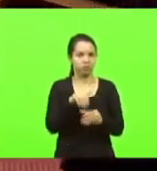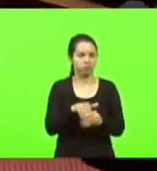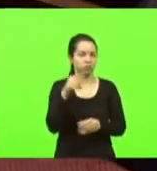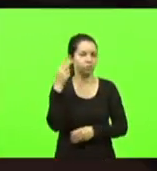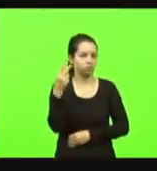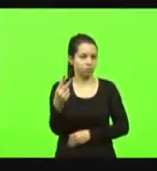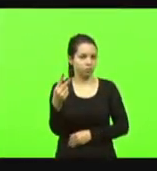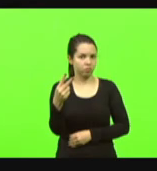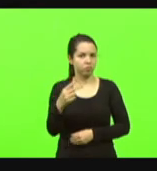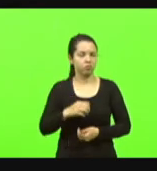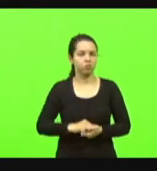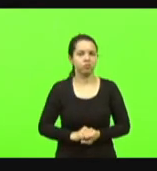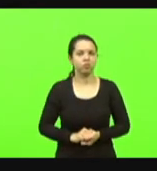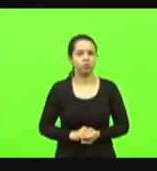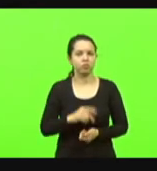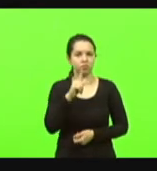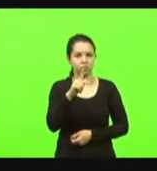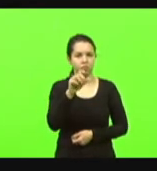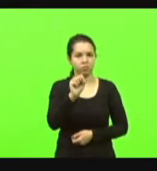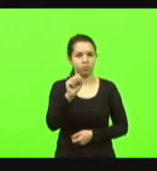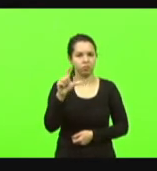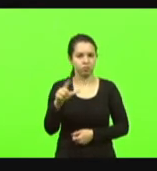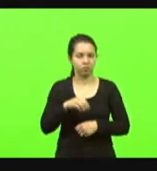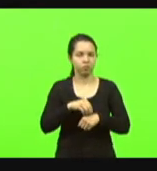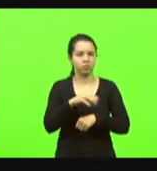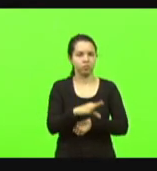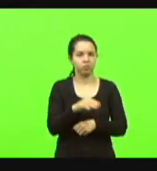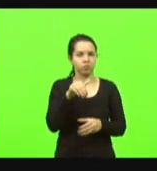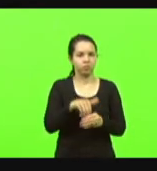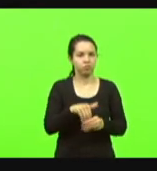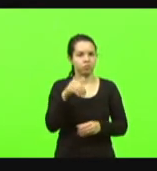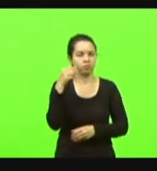o psl encaminha volta 2